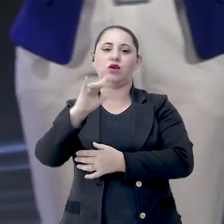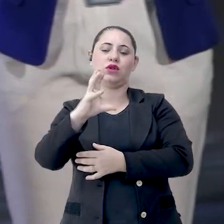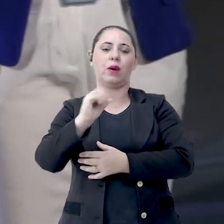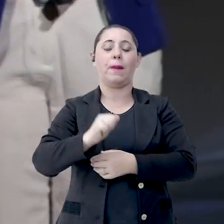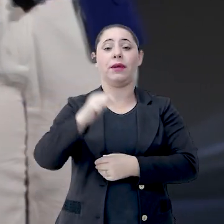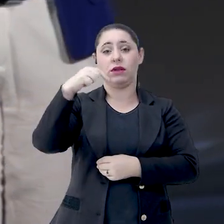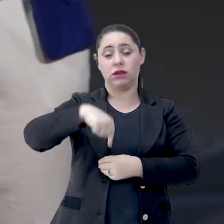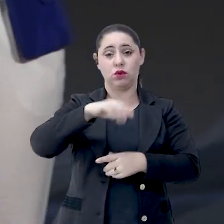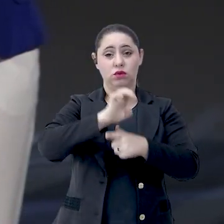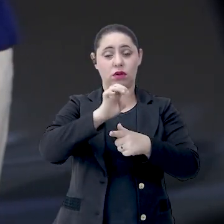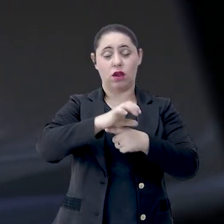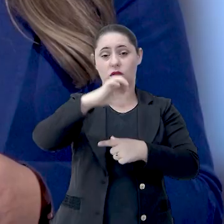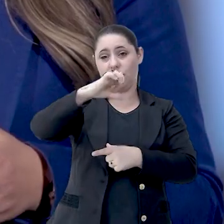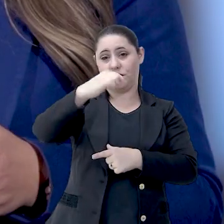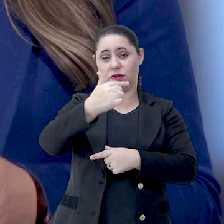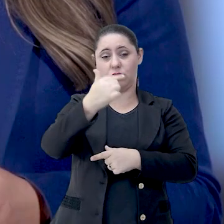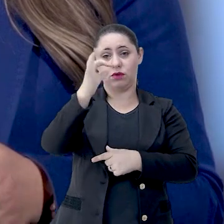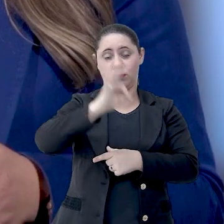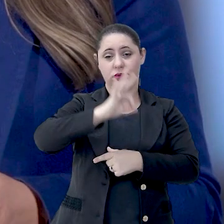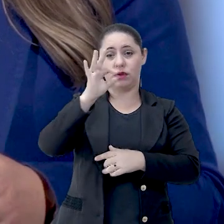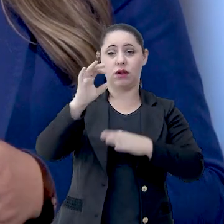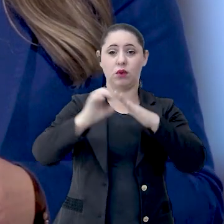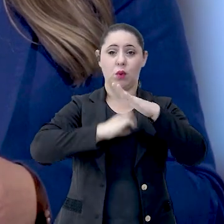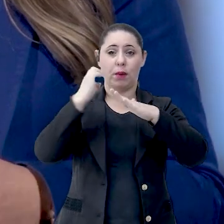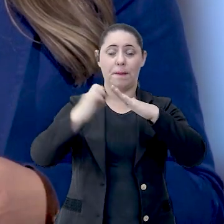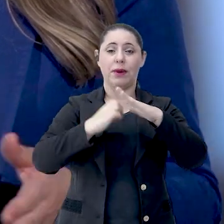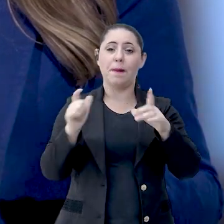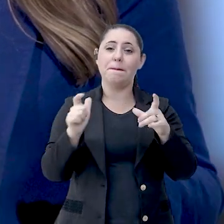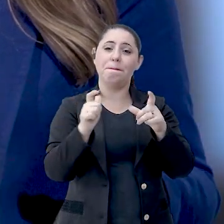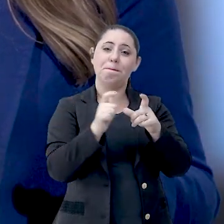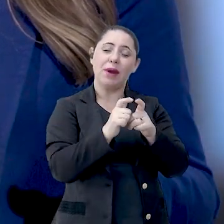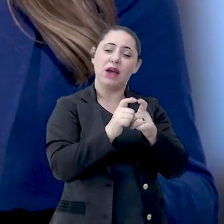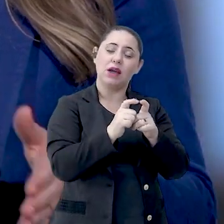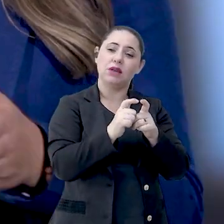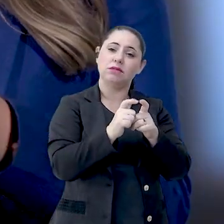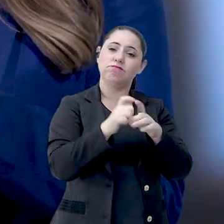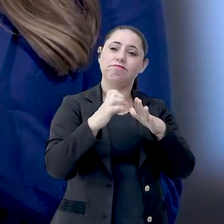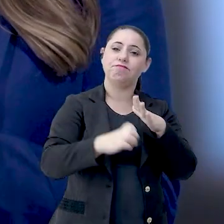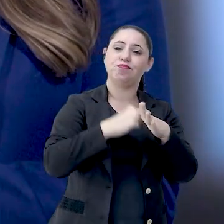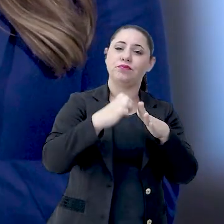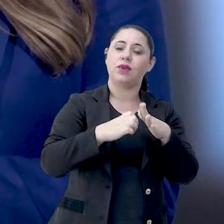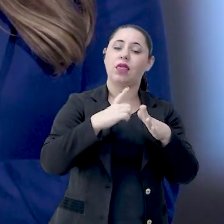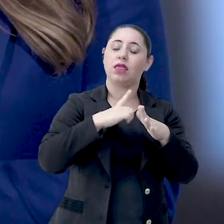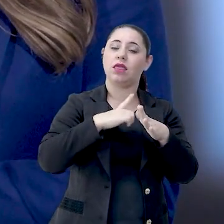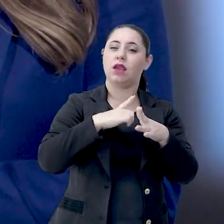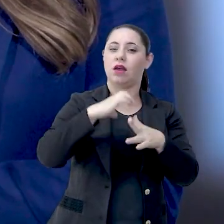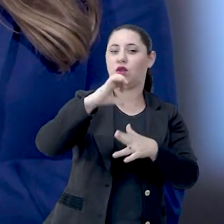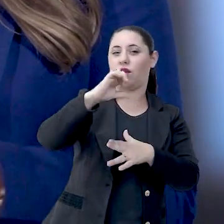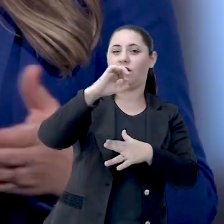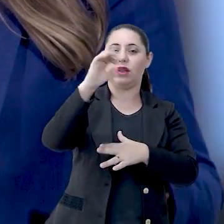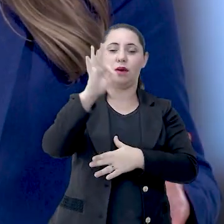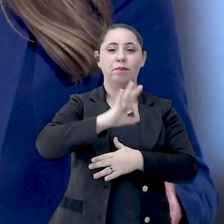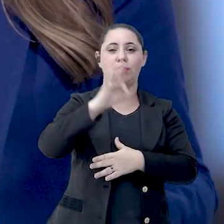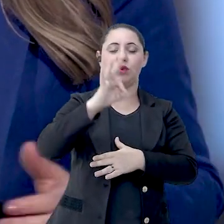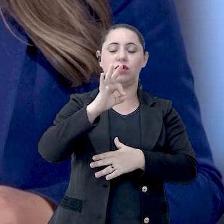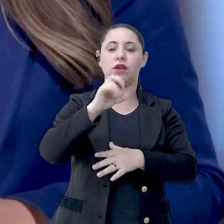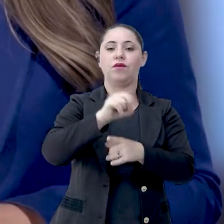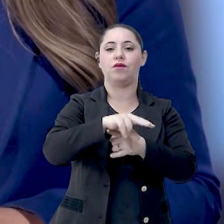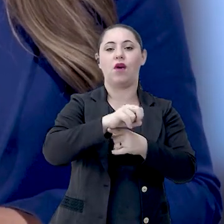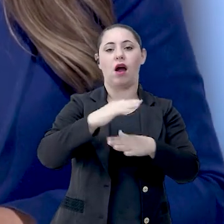Gláucia. No nosso estado, 92% das empresas são de pequeno porte e